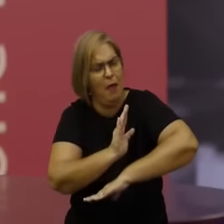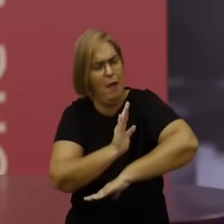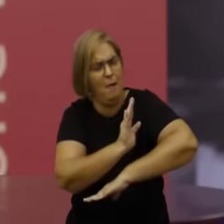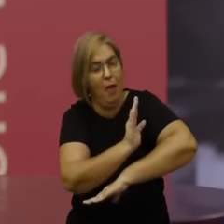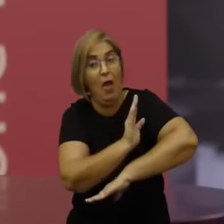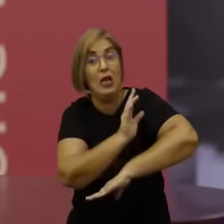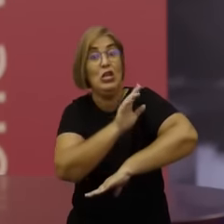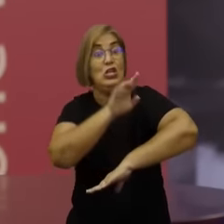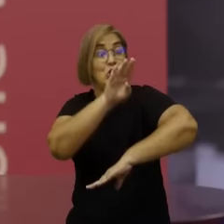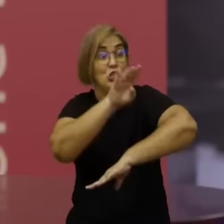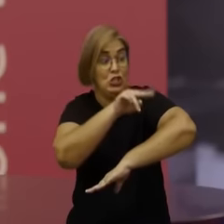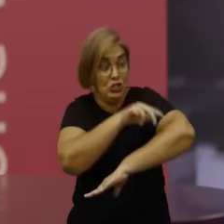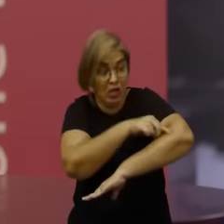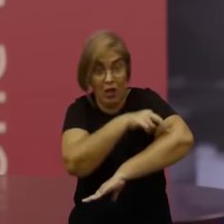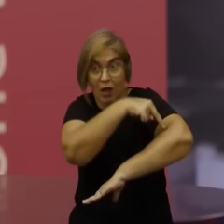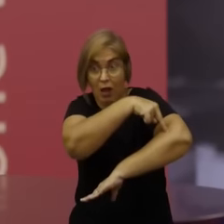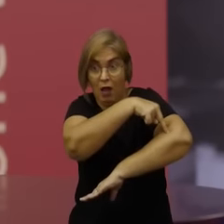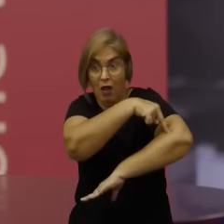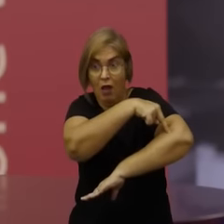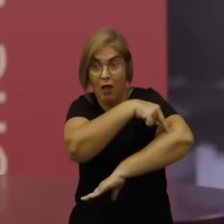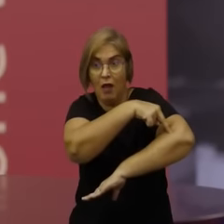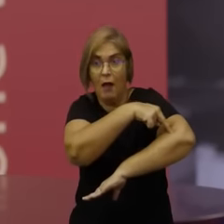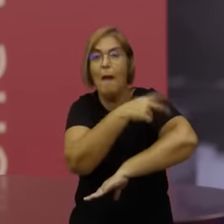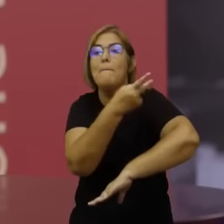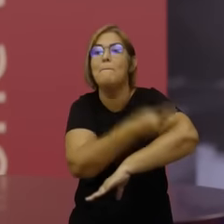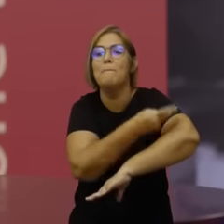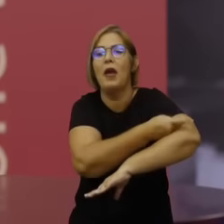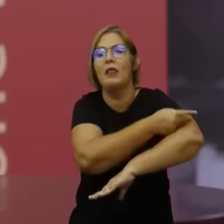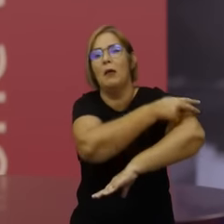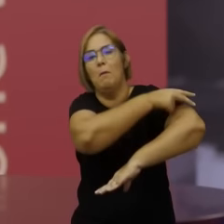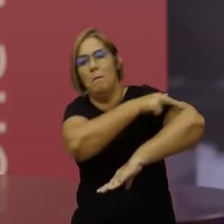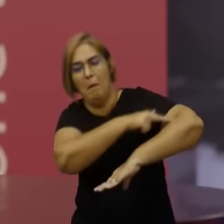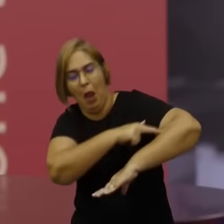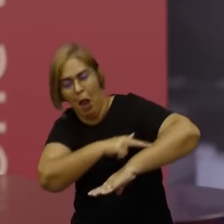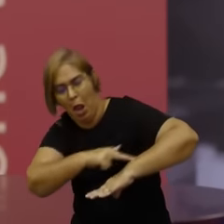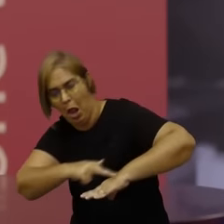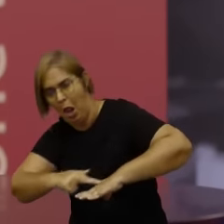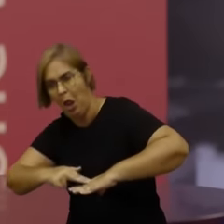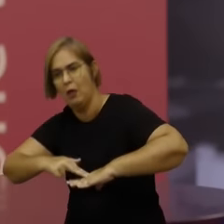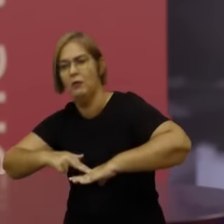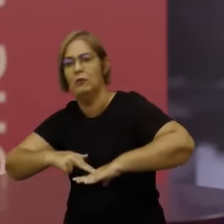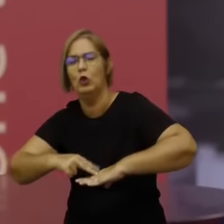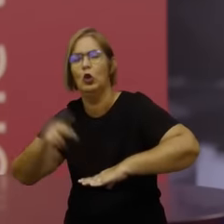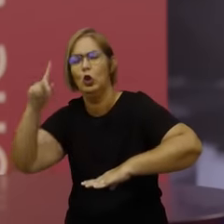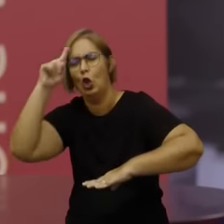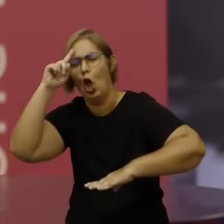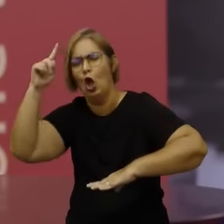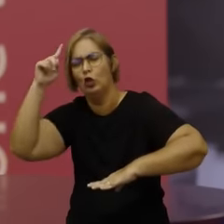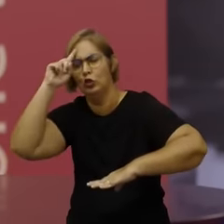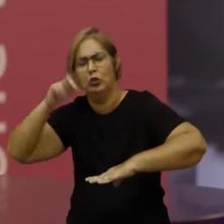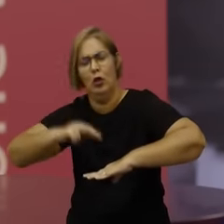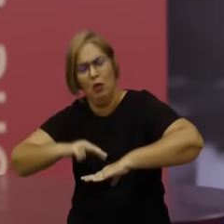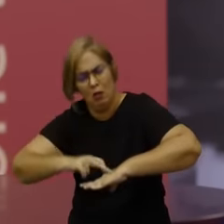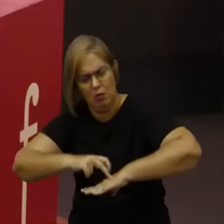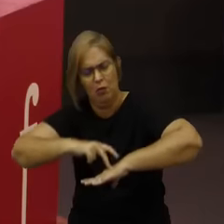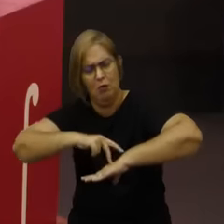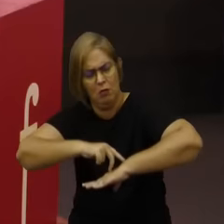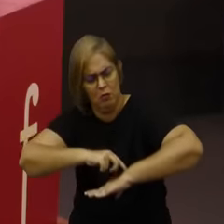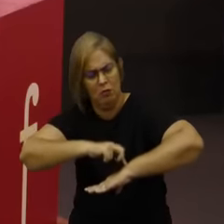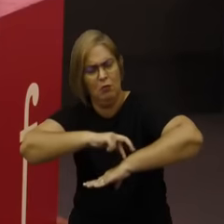eternamente. Este é o castigo de Sissifo. Então, vejam, três imagens do castigo da